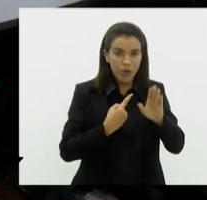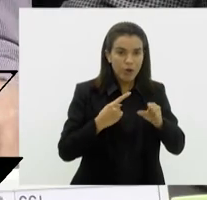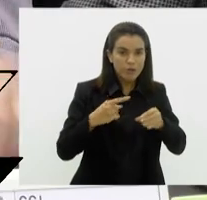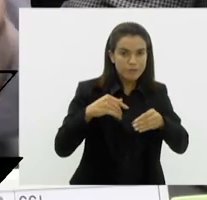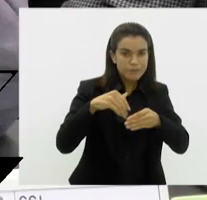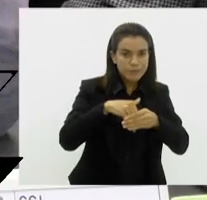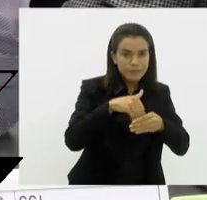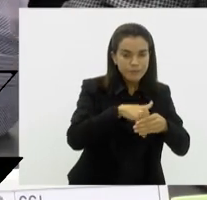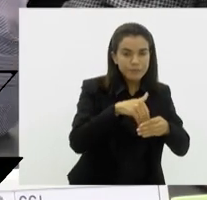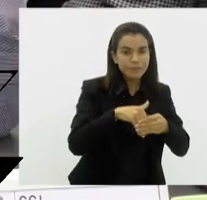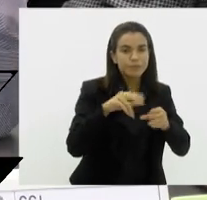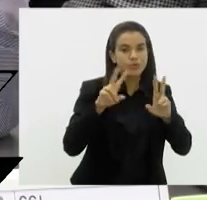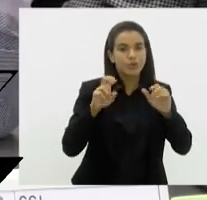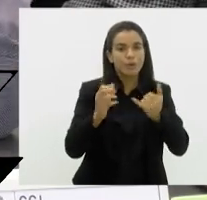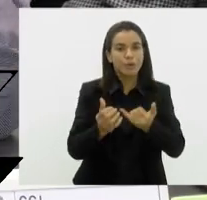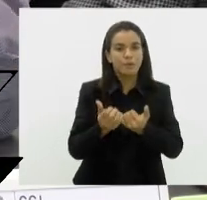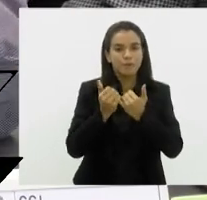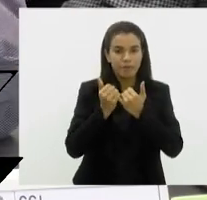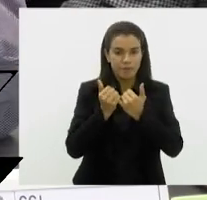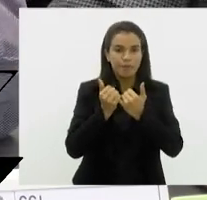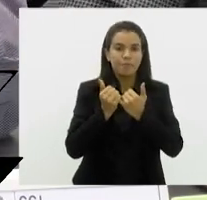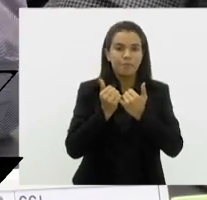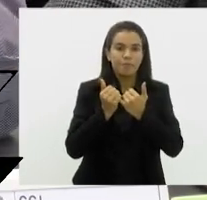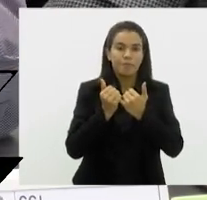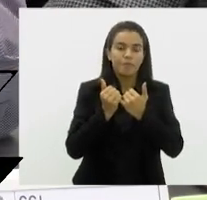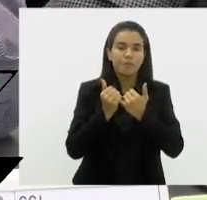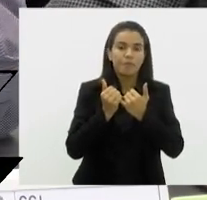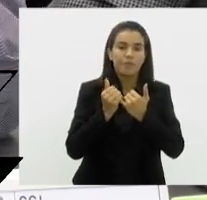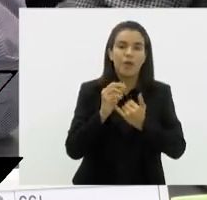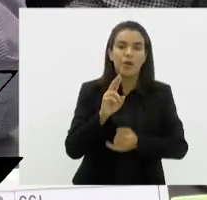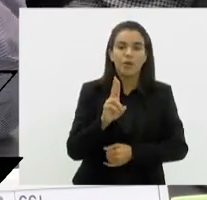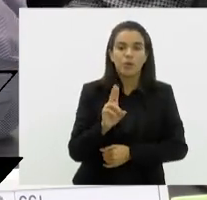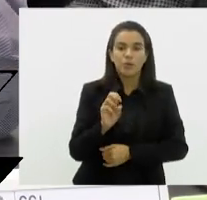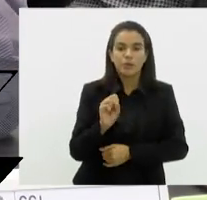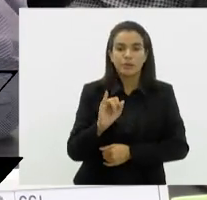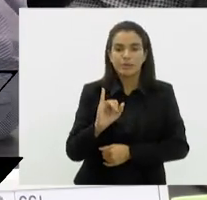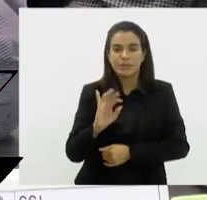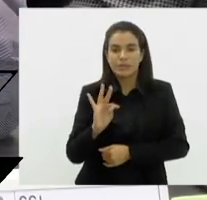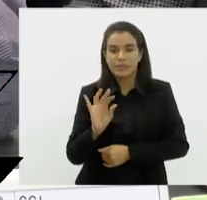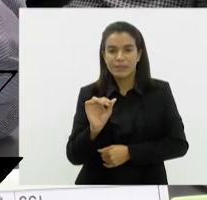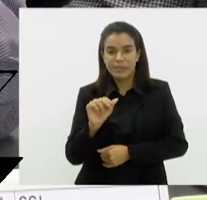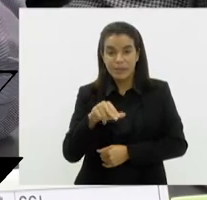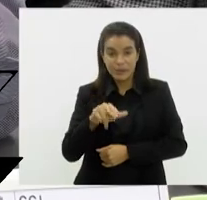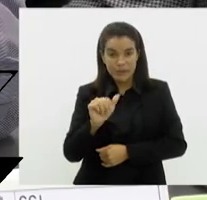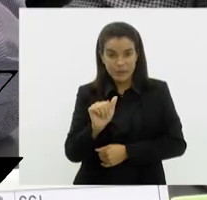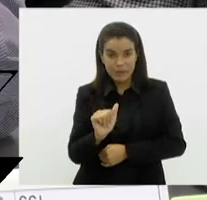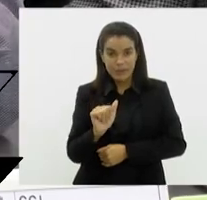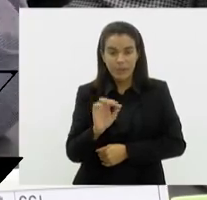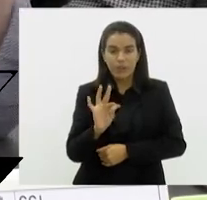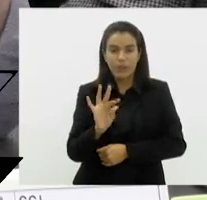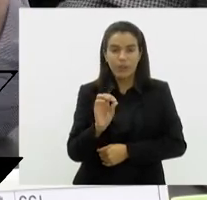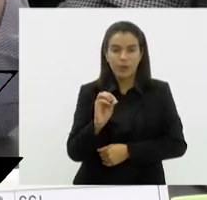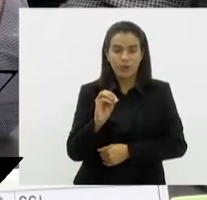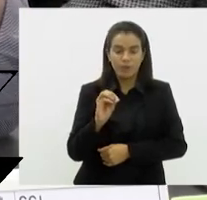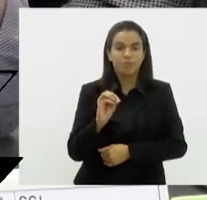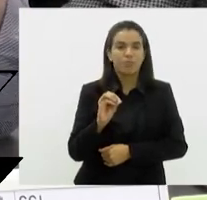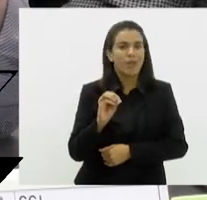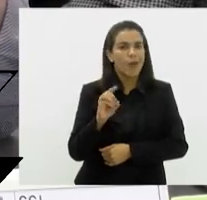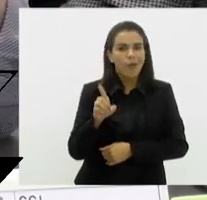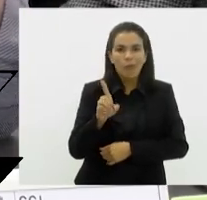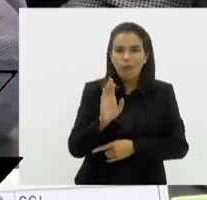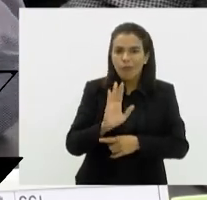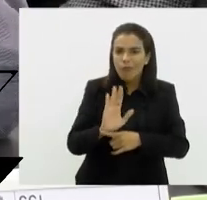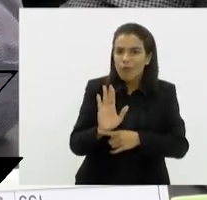do tombamento da usina Cambaíba, que esse fato de filme de horror,